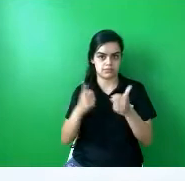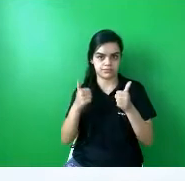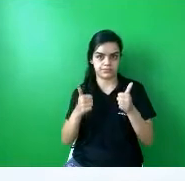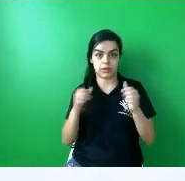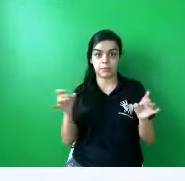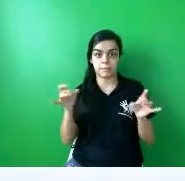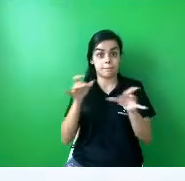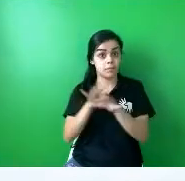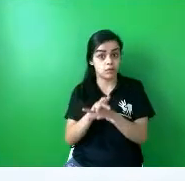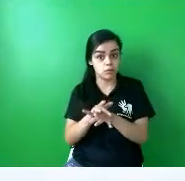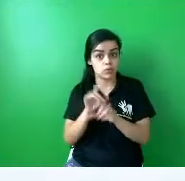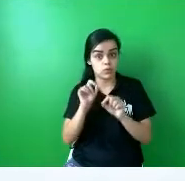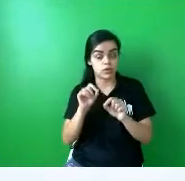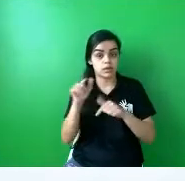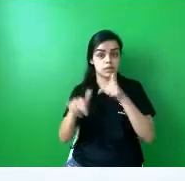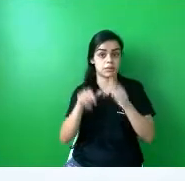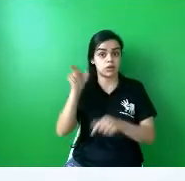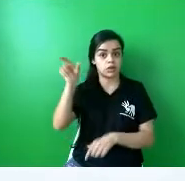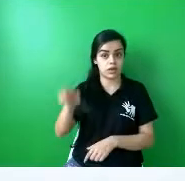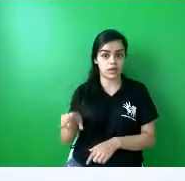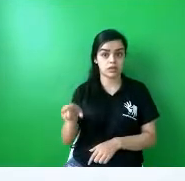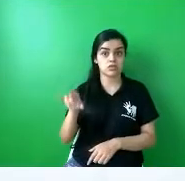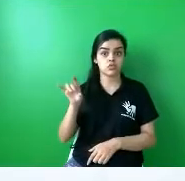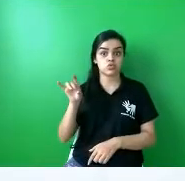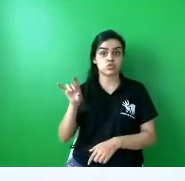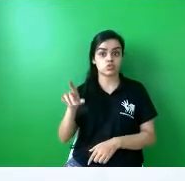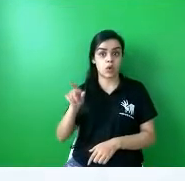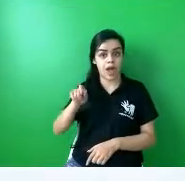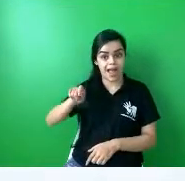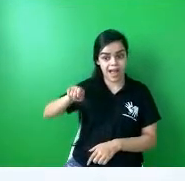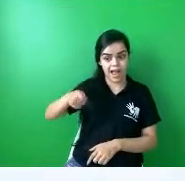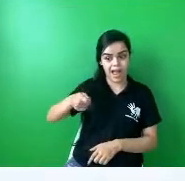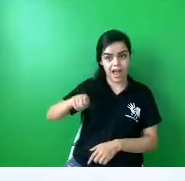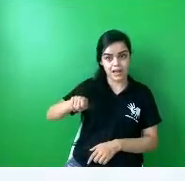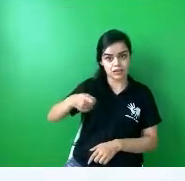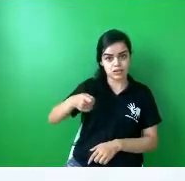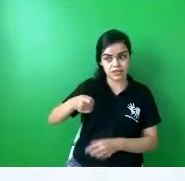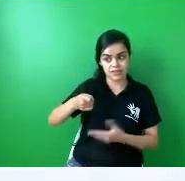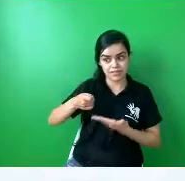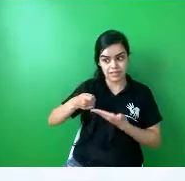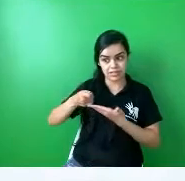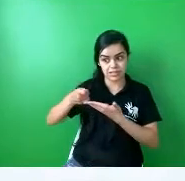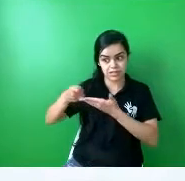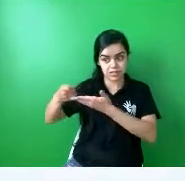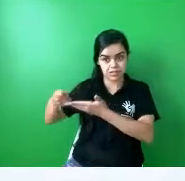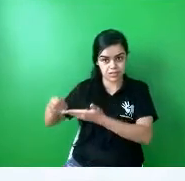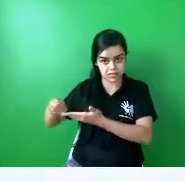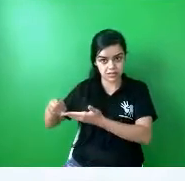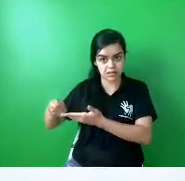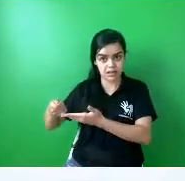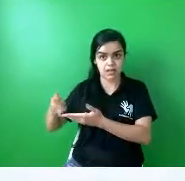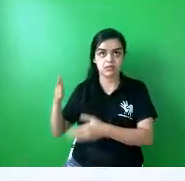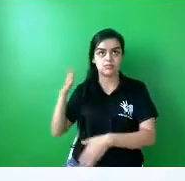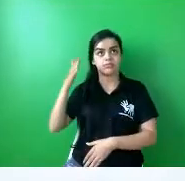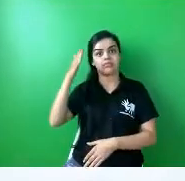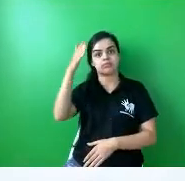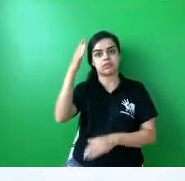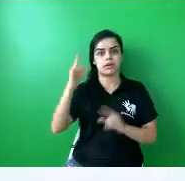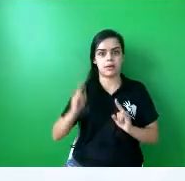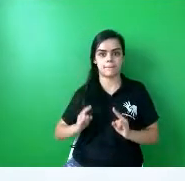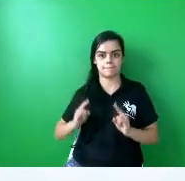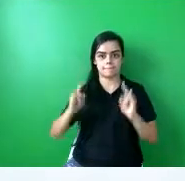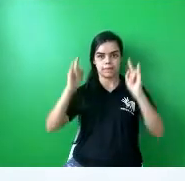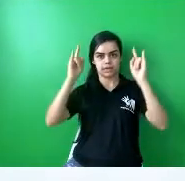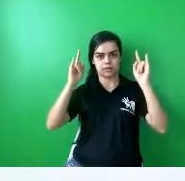Feito isso, esse trabalhador, ele somente recebe a chave do seu apartamento e ele se conduz até o apartamento a qual ele